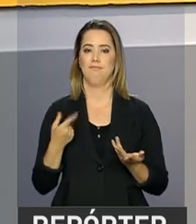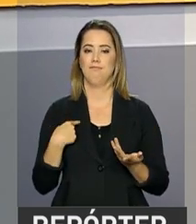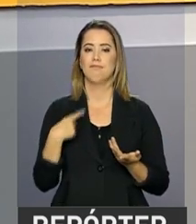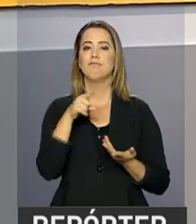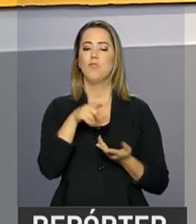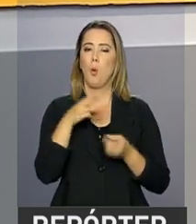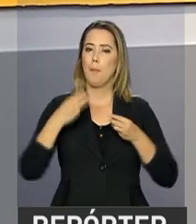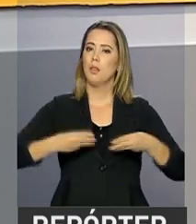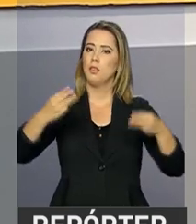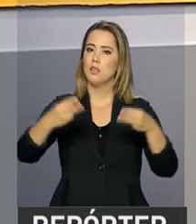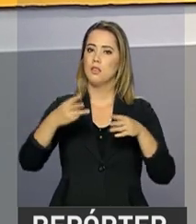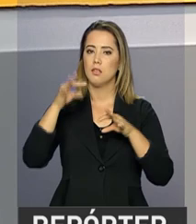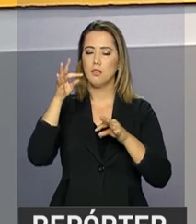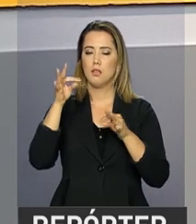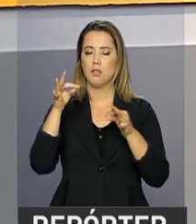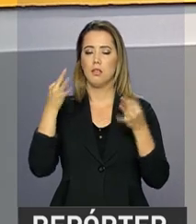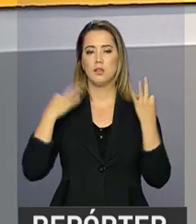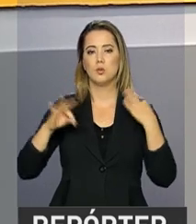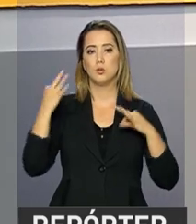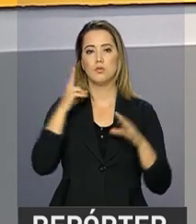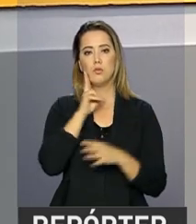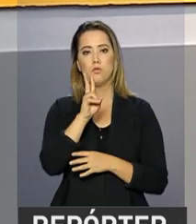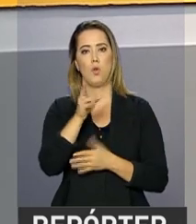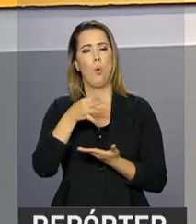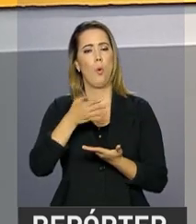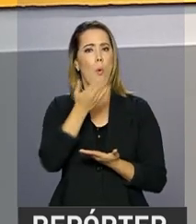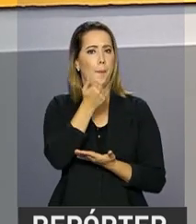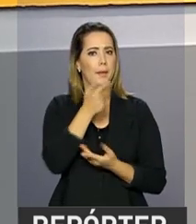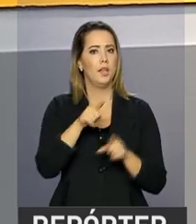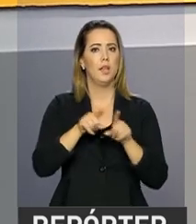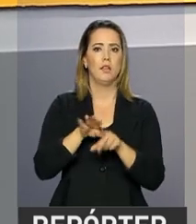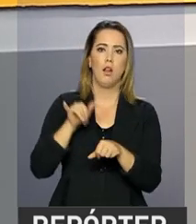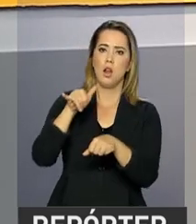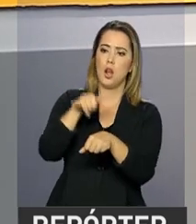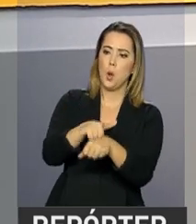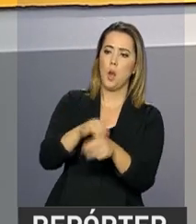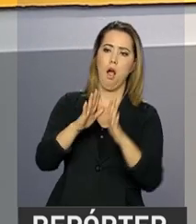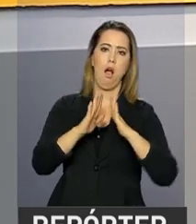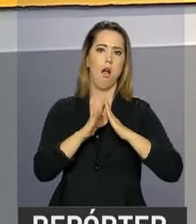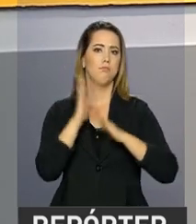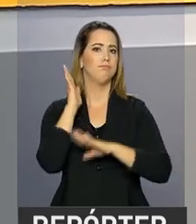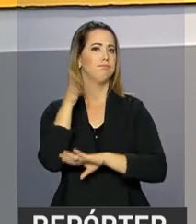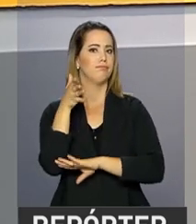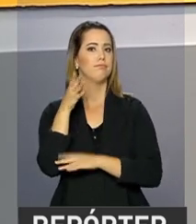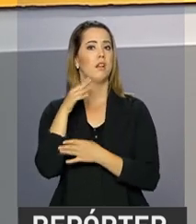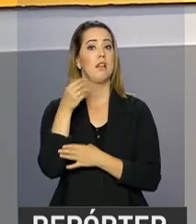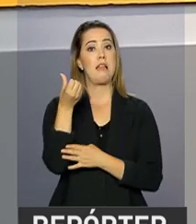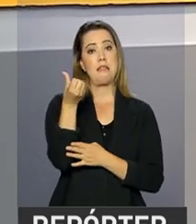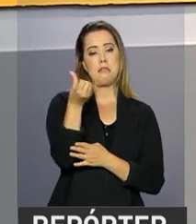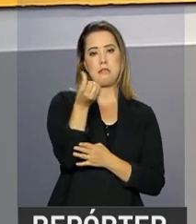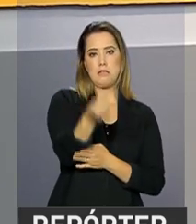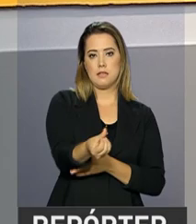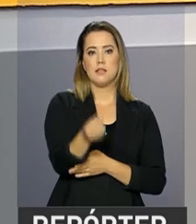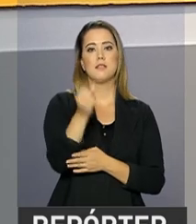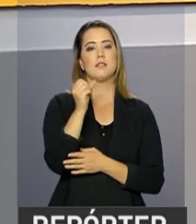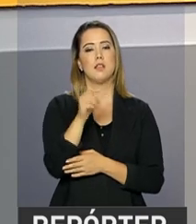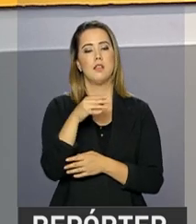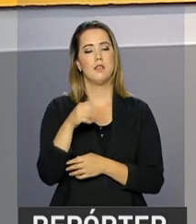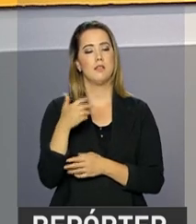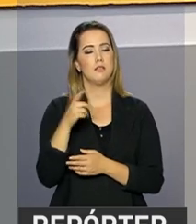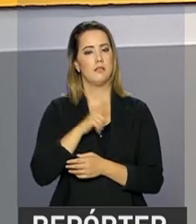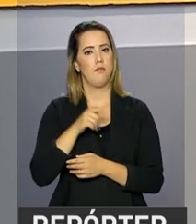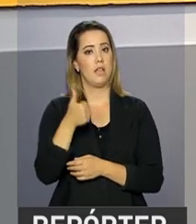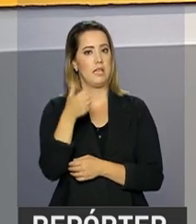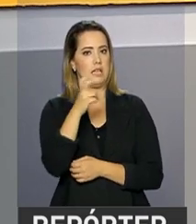do Turismo avaliou setores como gastronomia aeroportos e alojamentos dos 16 itens 15 tiveram mais